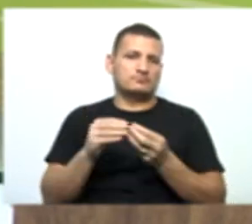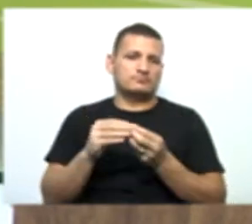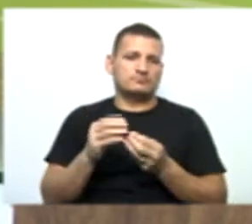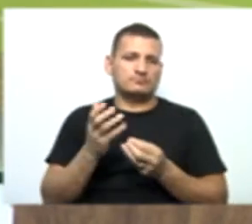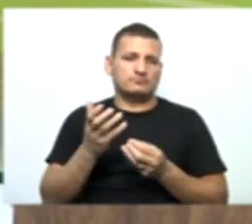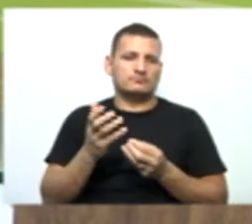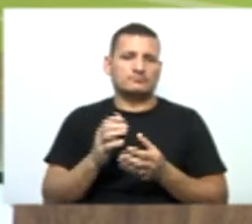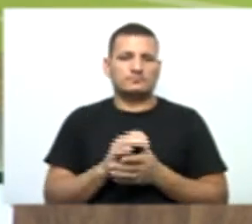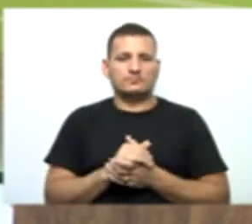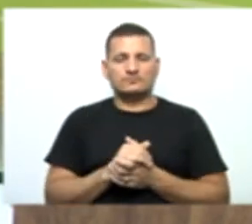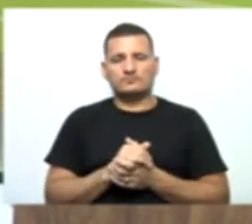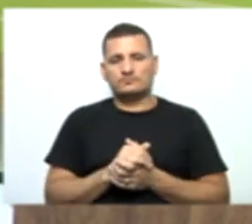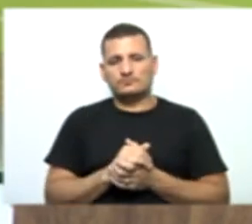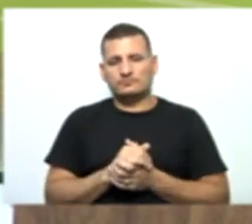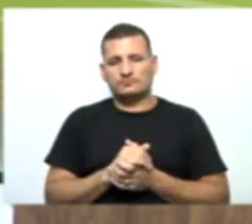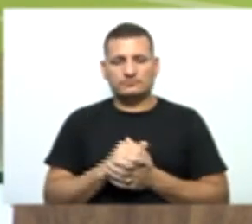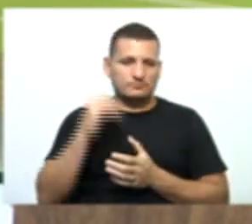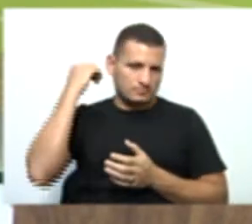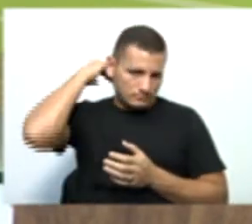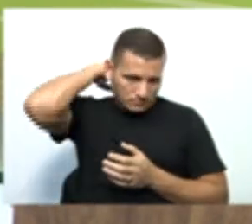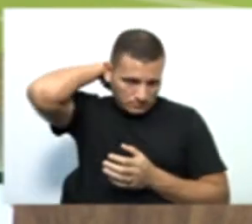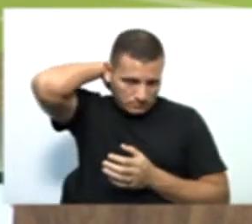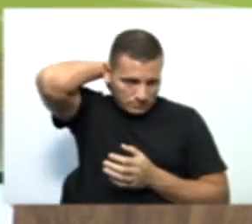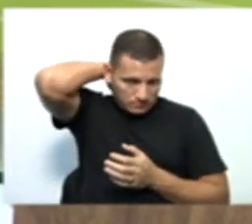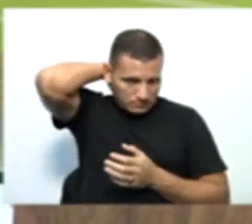abordar aqui minha visão, fazer o resumo